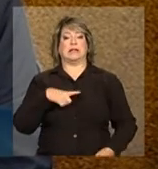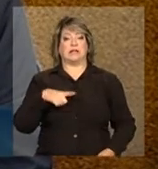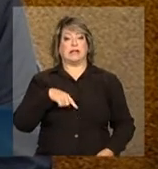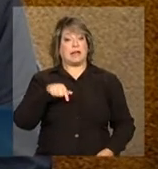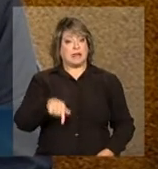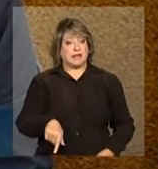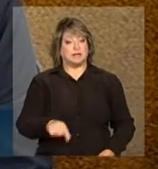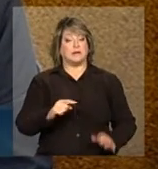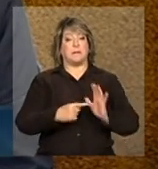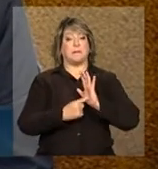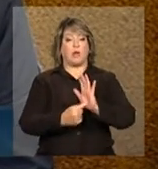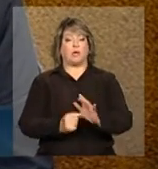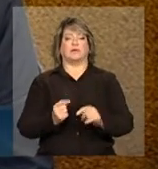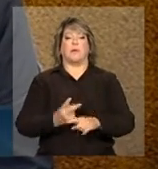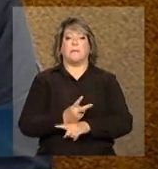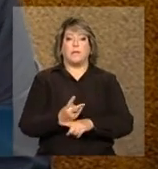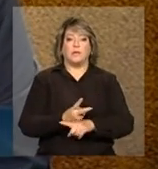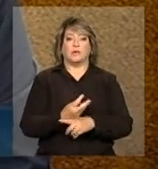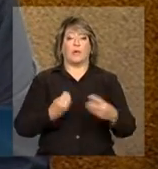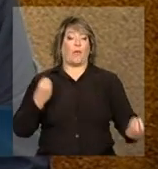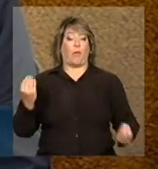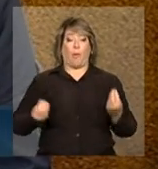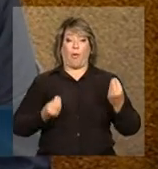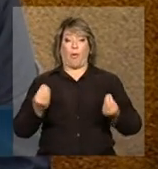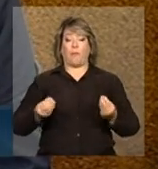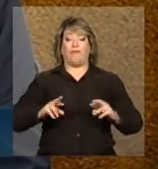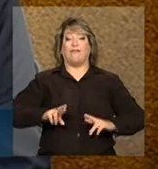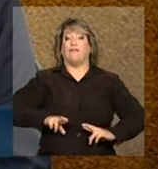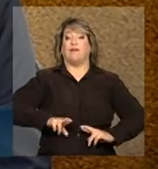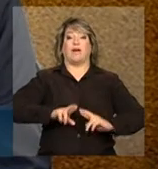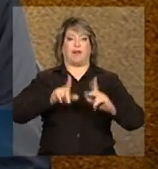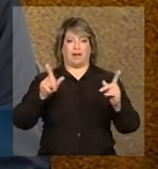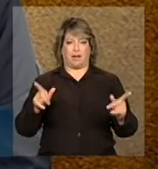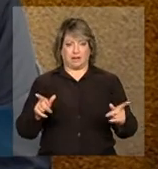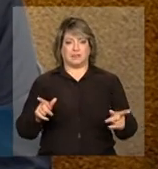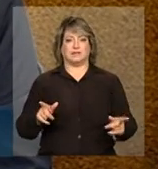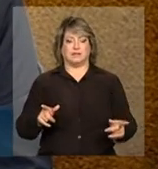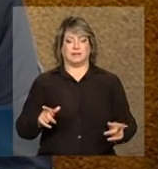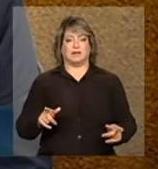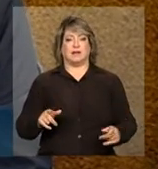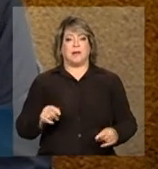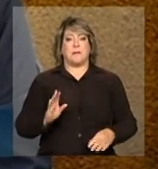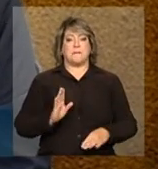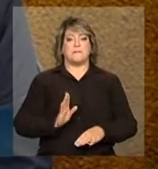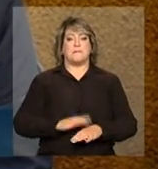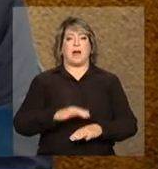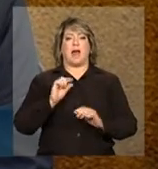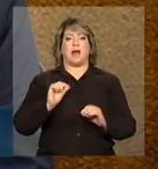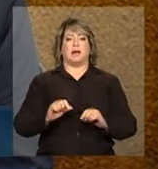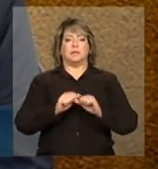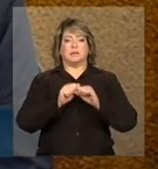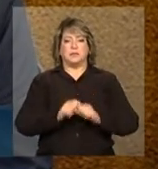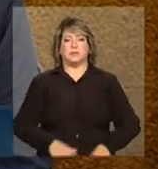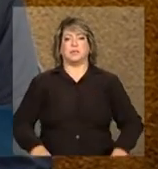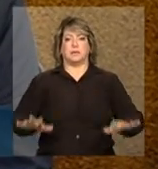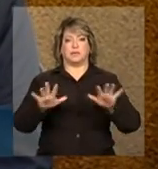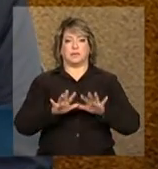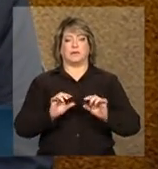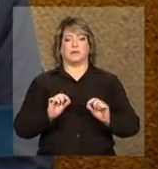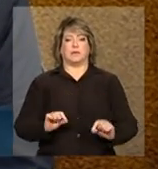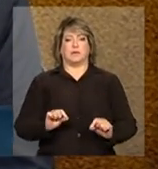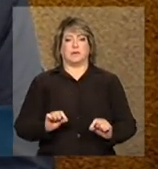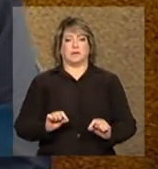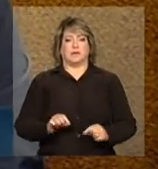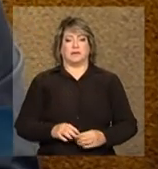dessa busca por uma construção diferente, um Estado diferente, em que seja mais poroso e mais